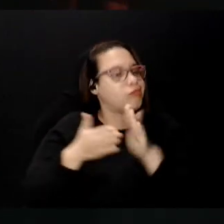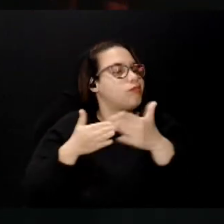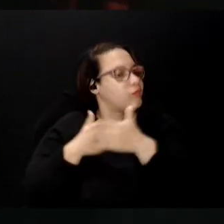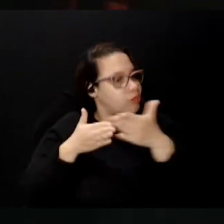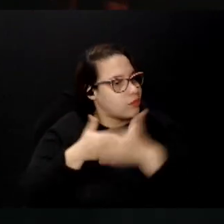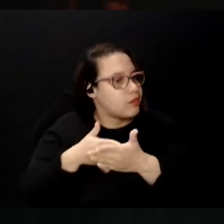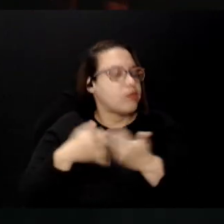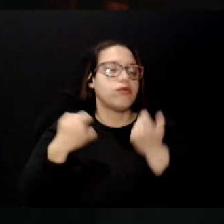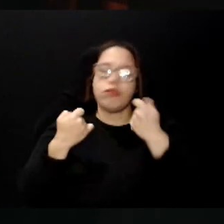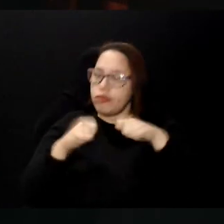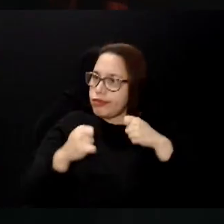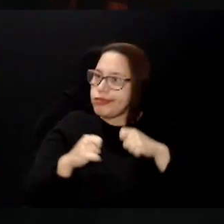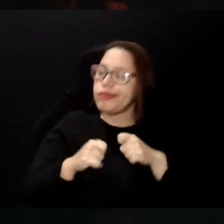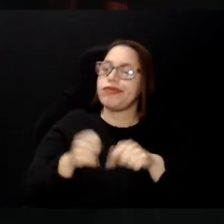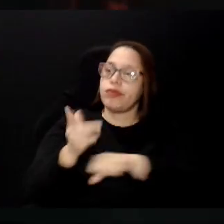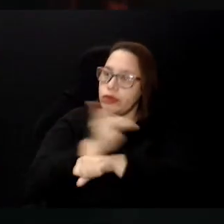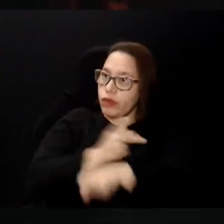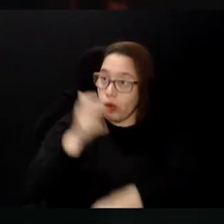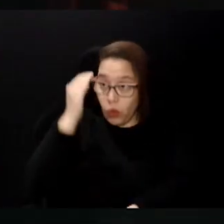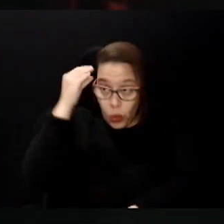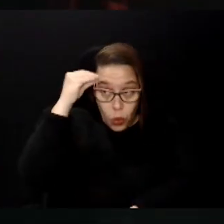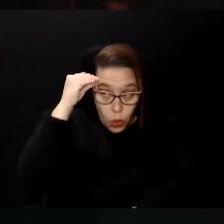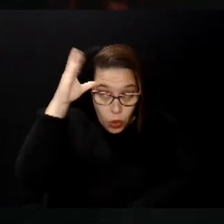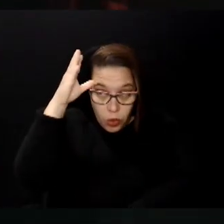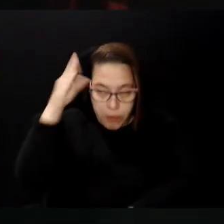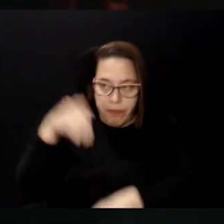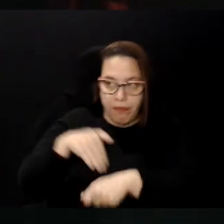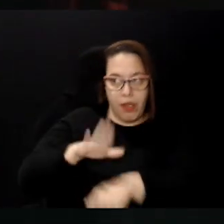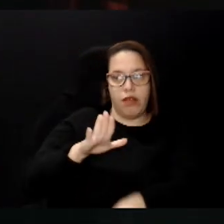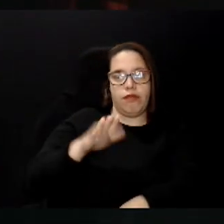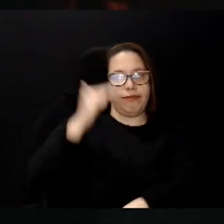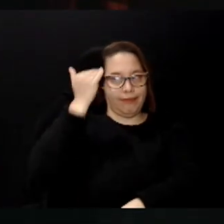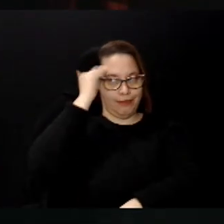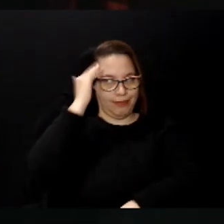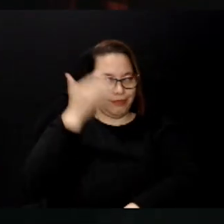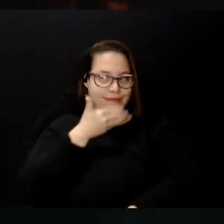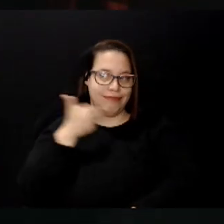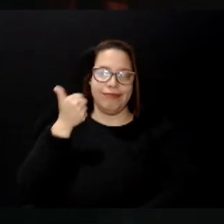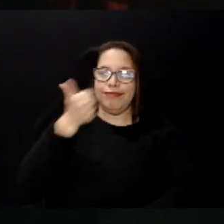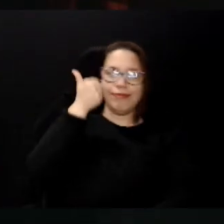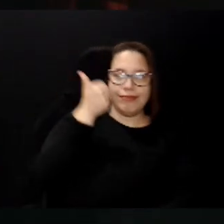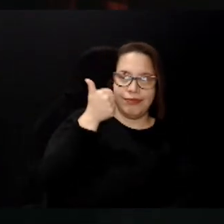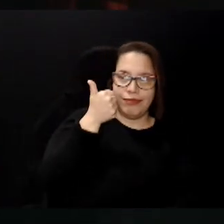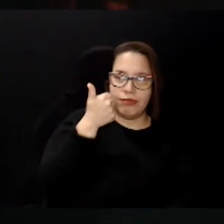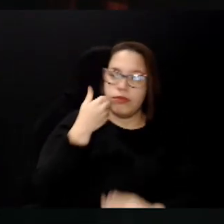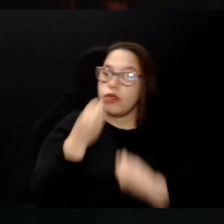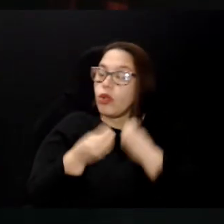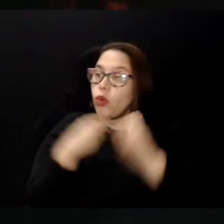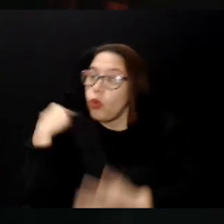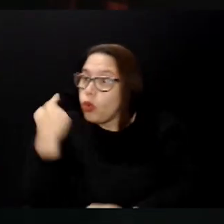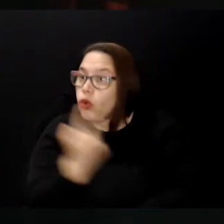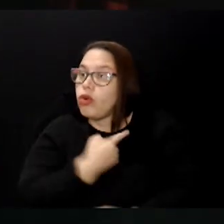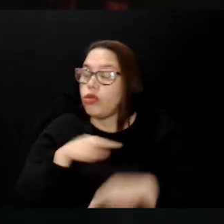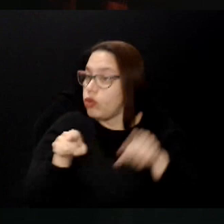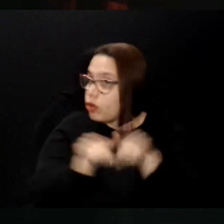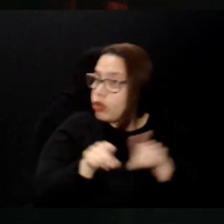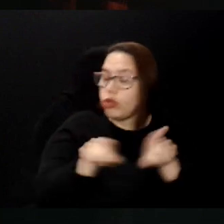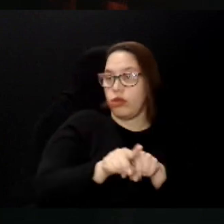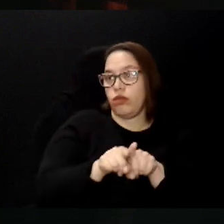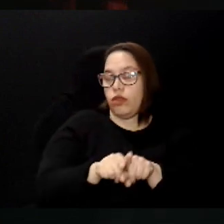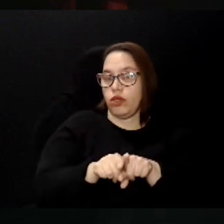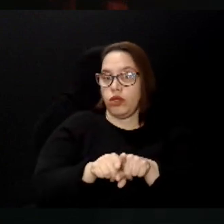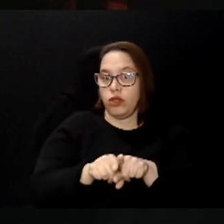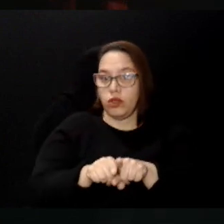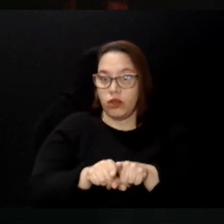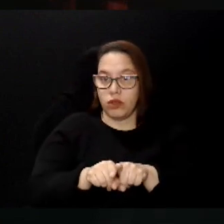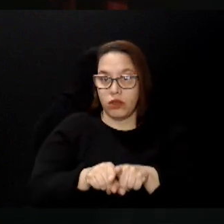busca do conhecimento para entender como funciona e para entender como nós também podemos fazer para que a gente não